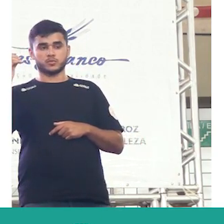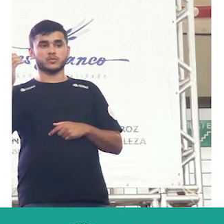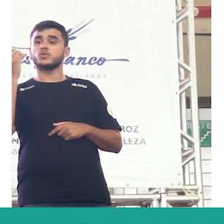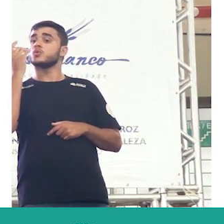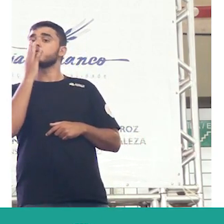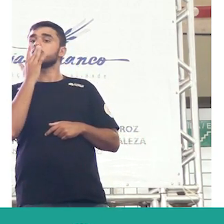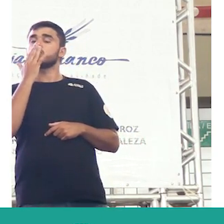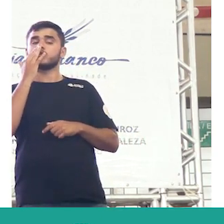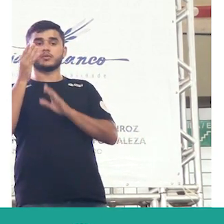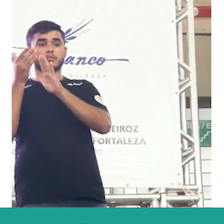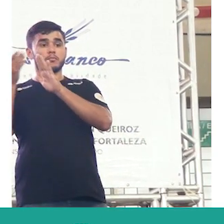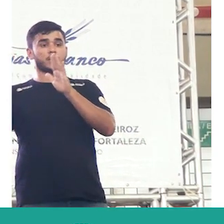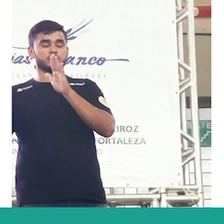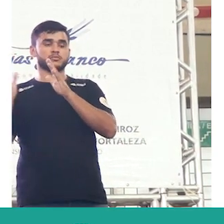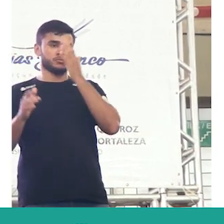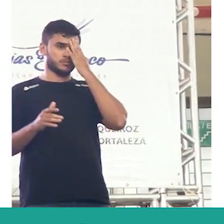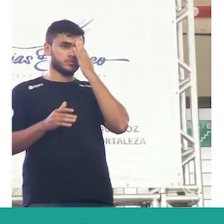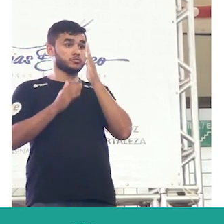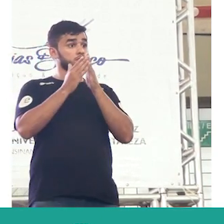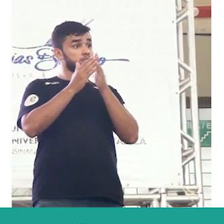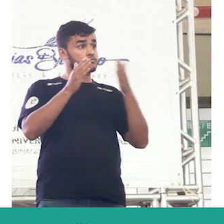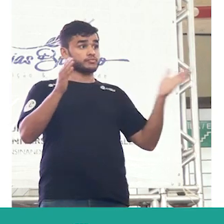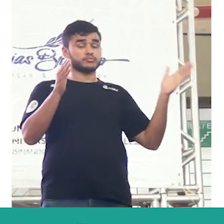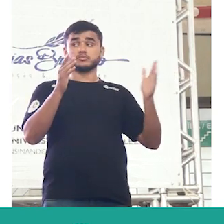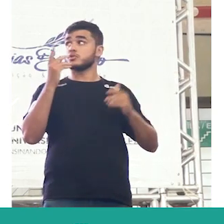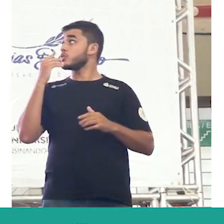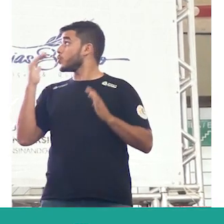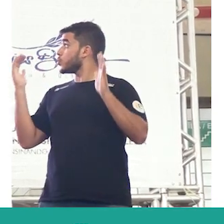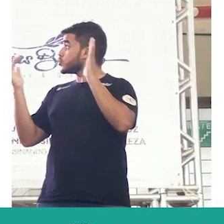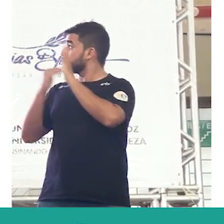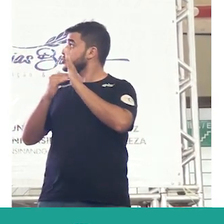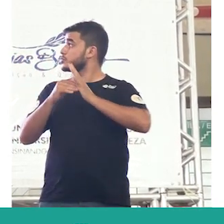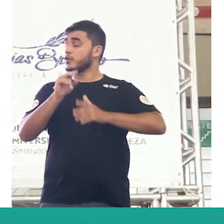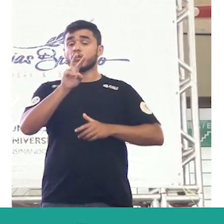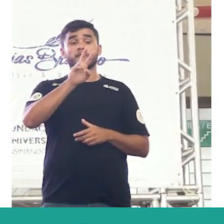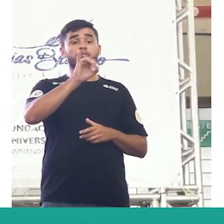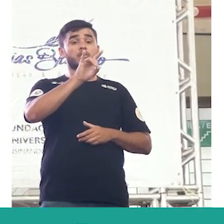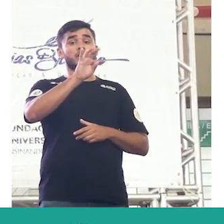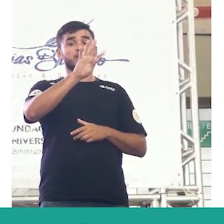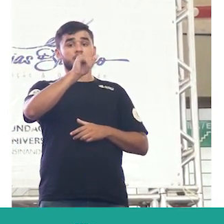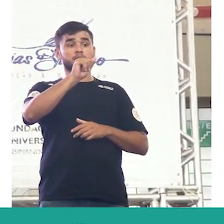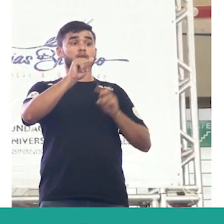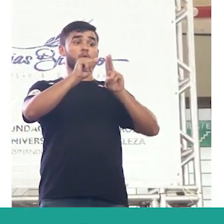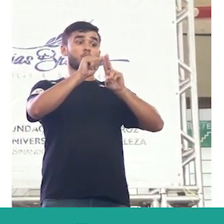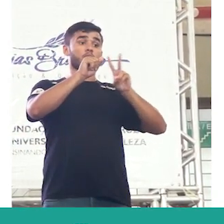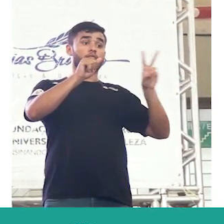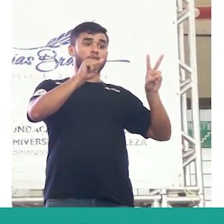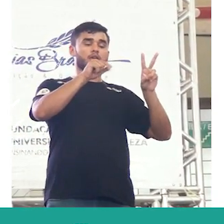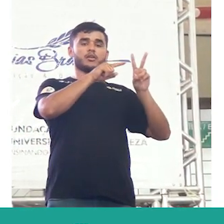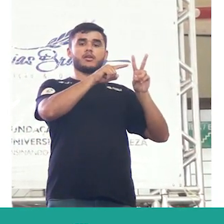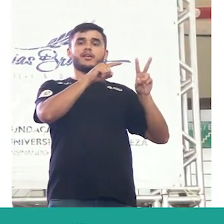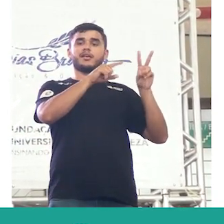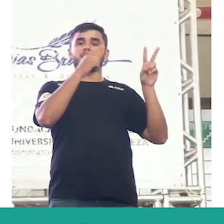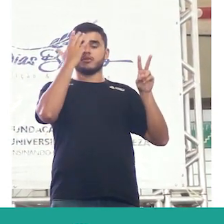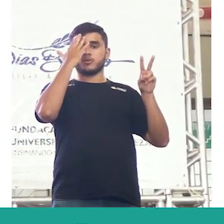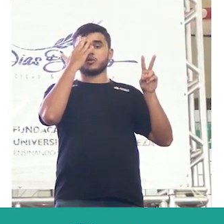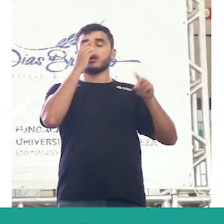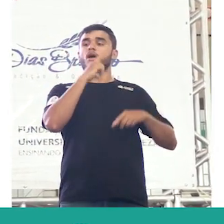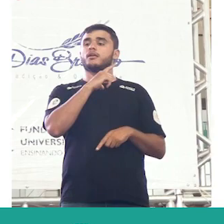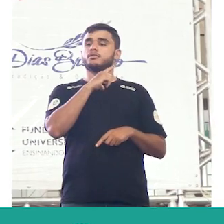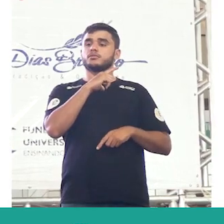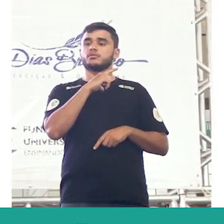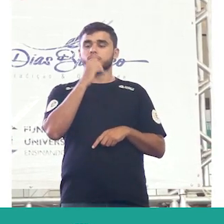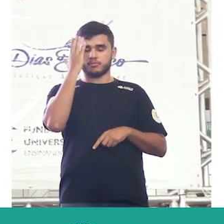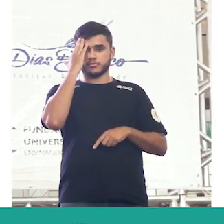último, eu tenho quem? Ultravioleta. Entenderam ou não? E o que prejudica é o ultravioleta. Então tem que combater a